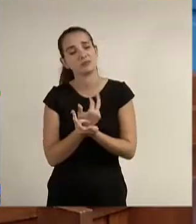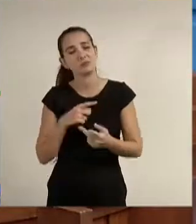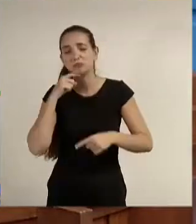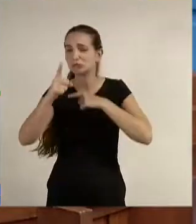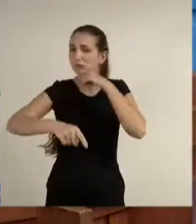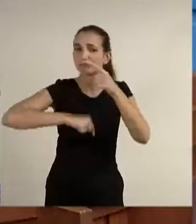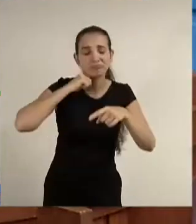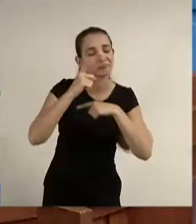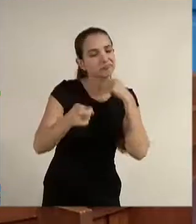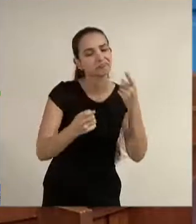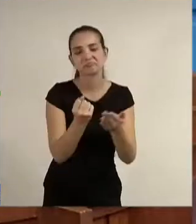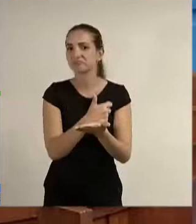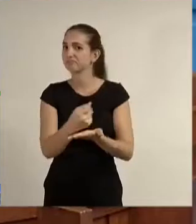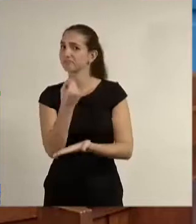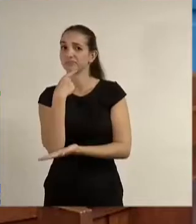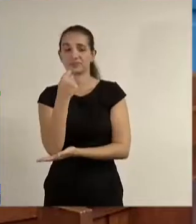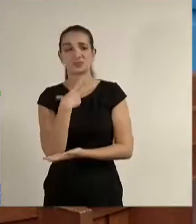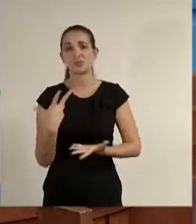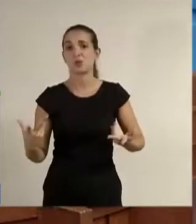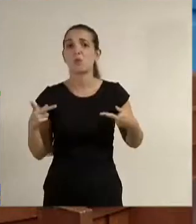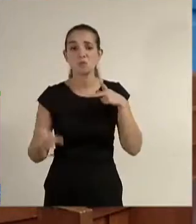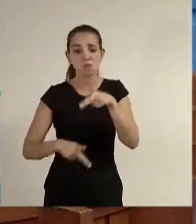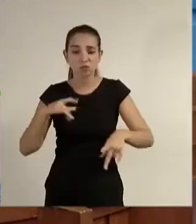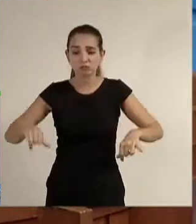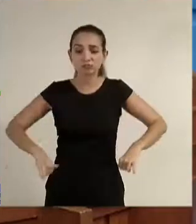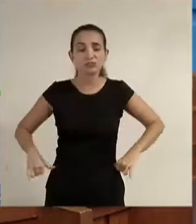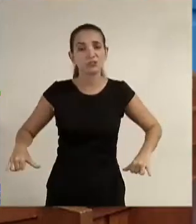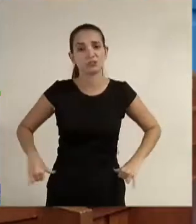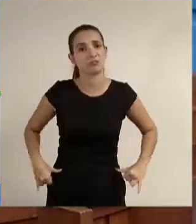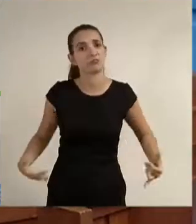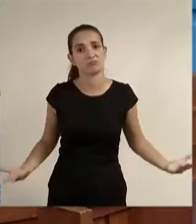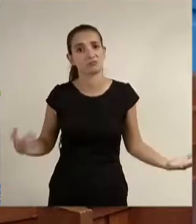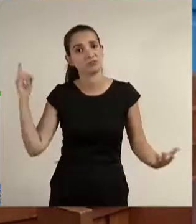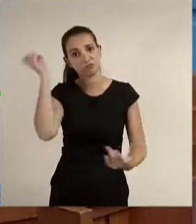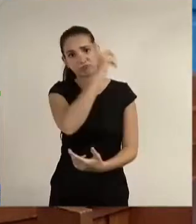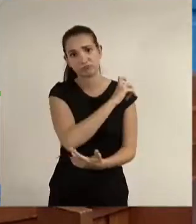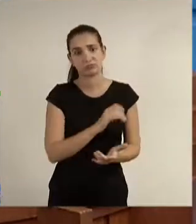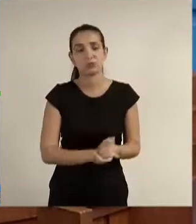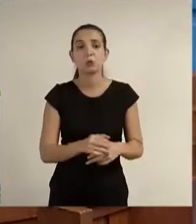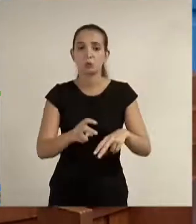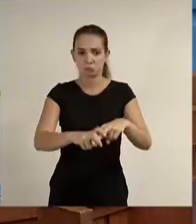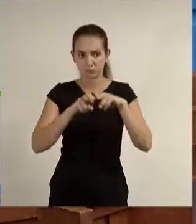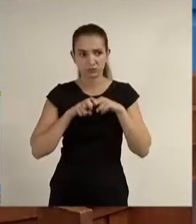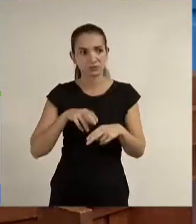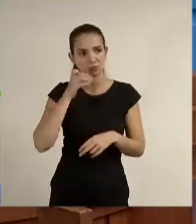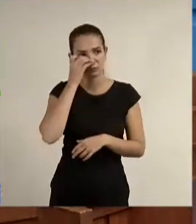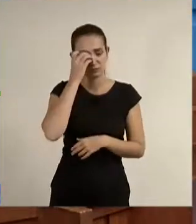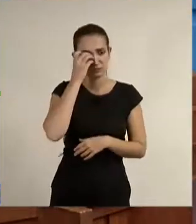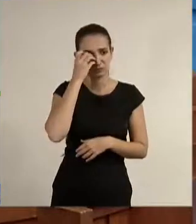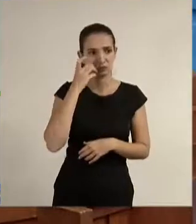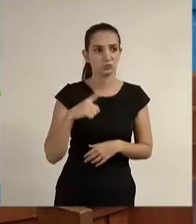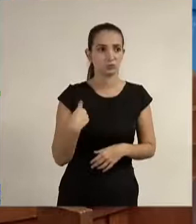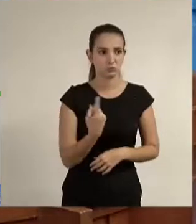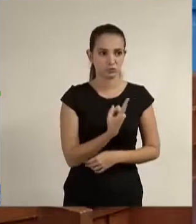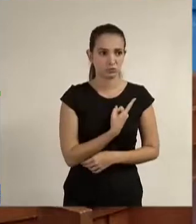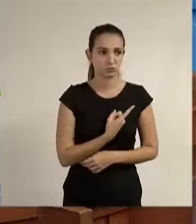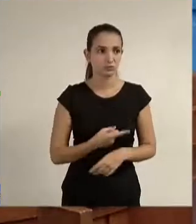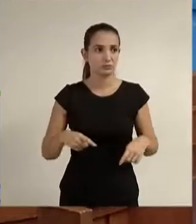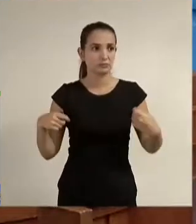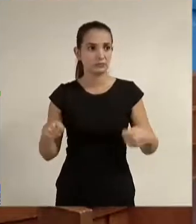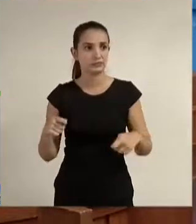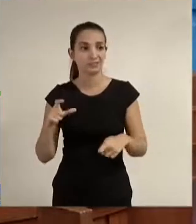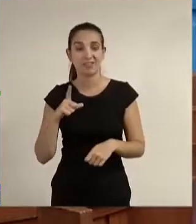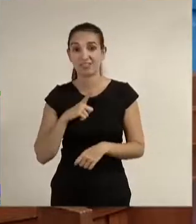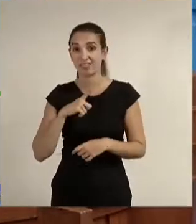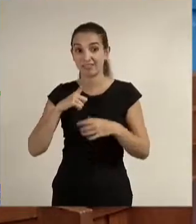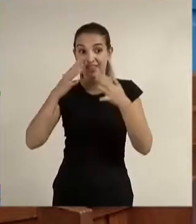tenta buscar e não encontra, é o que diz respeito mais de perto às pessoas. Então, a gente tem que também estar